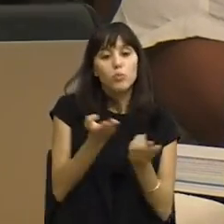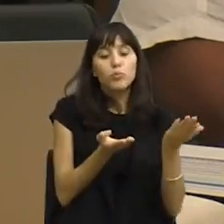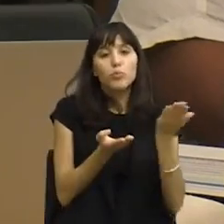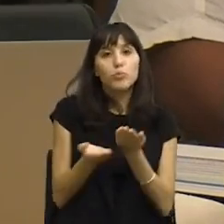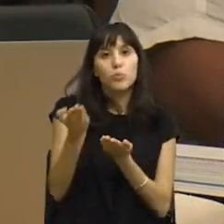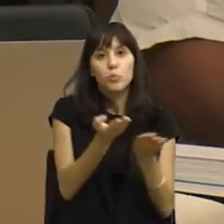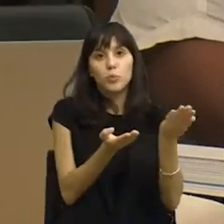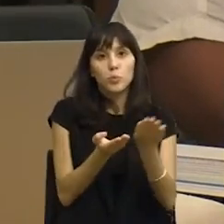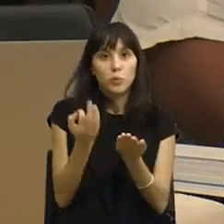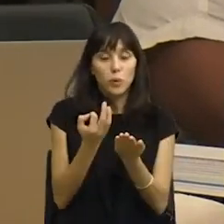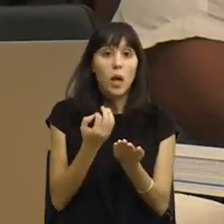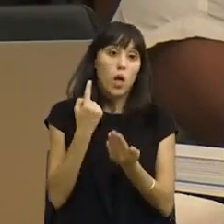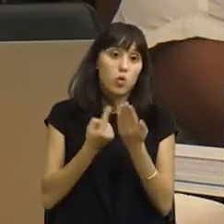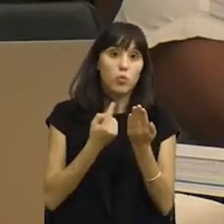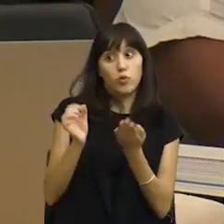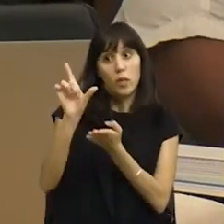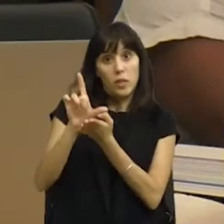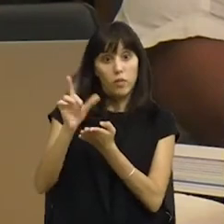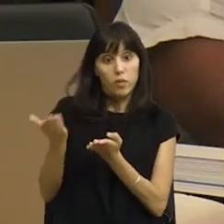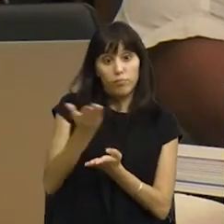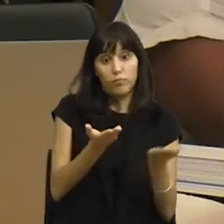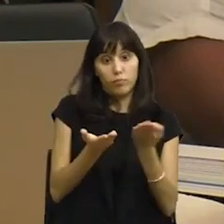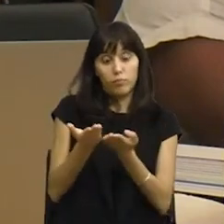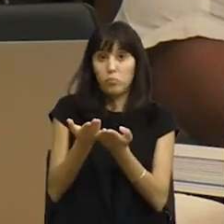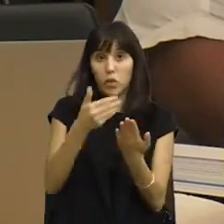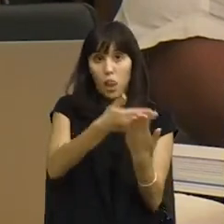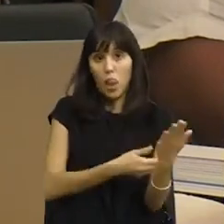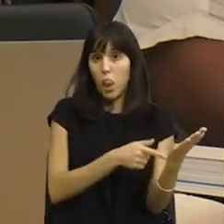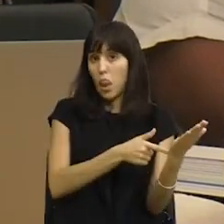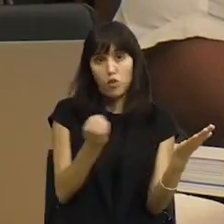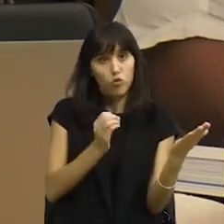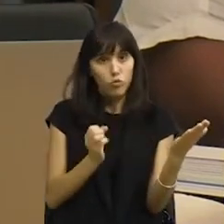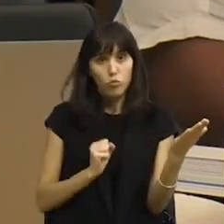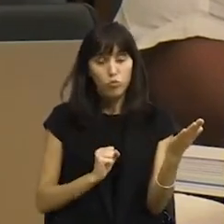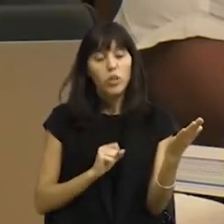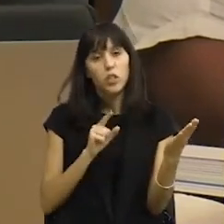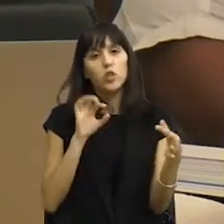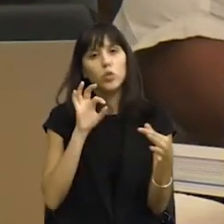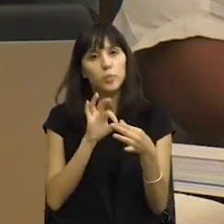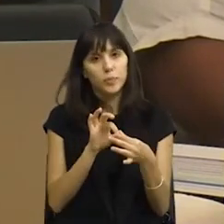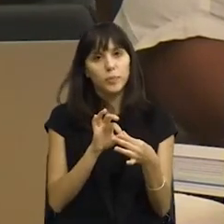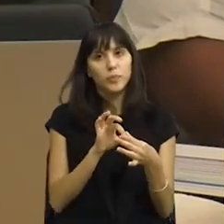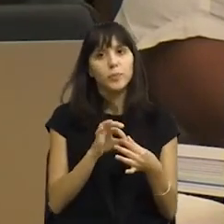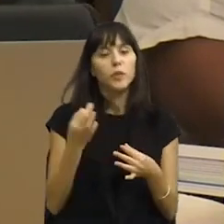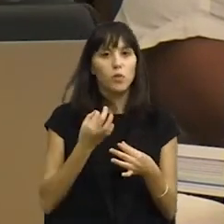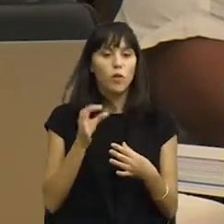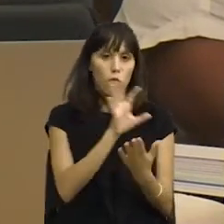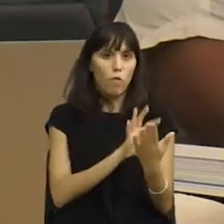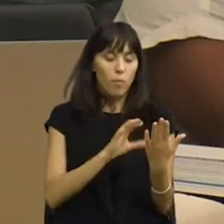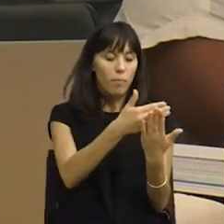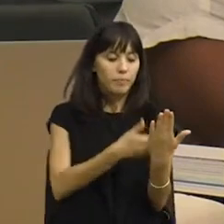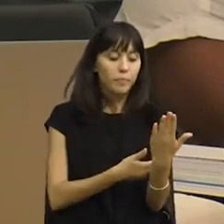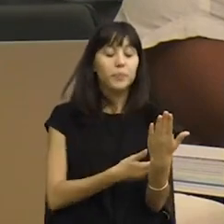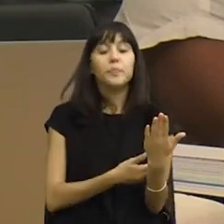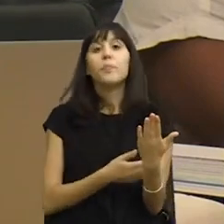avançadas, e nomeadamente as que foram avançadas pelo Livre, não ali consta. Portanto, isto no que toca à questão da forma. Do